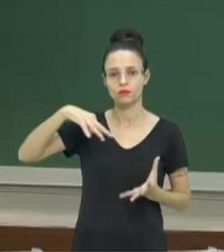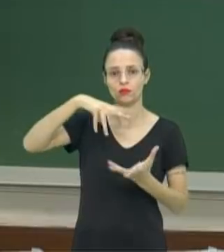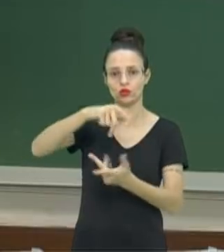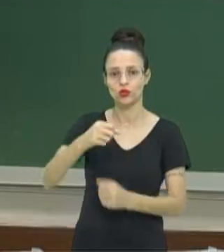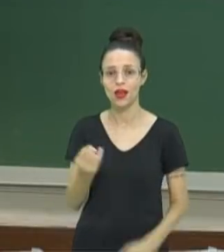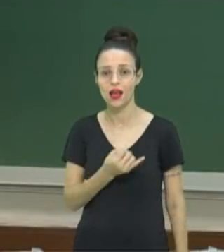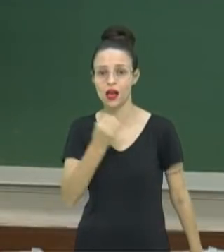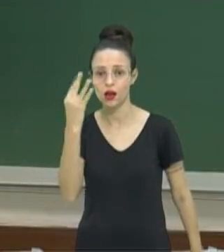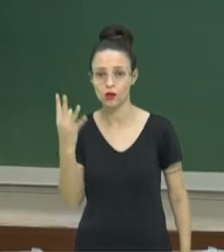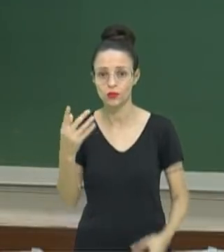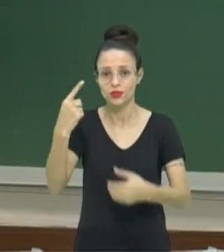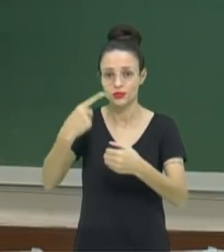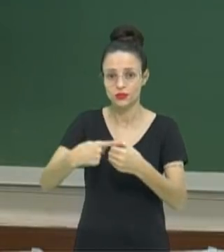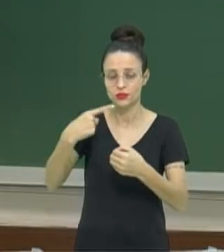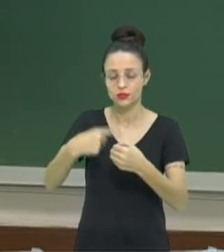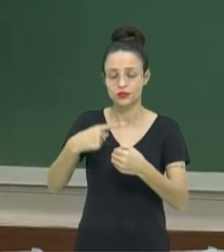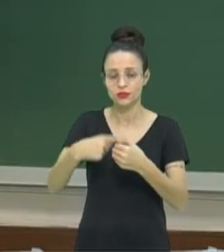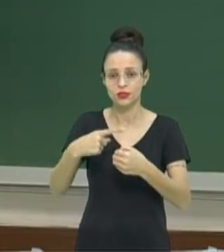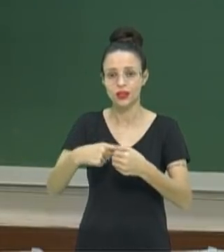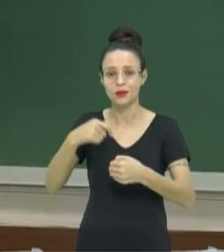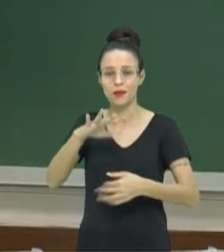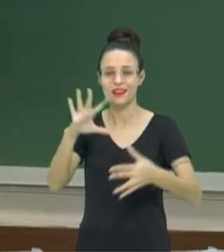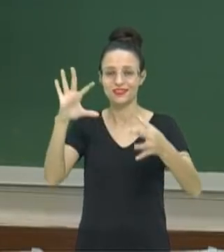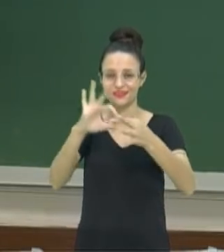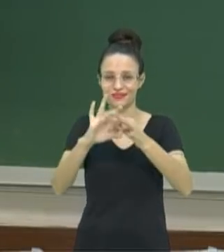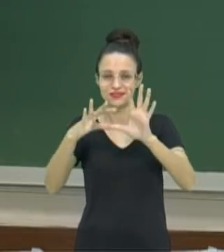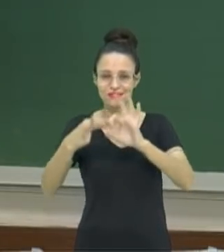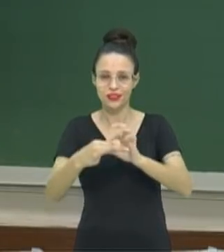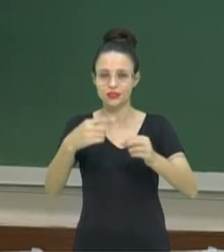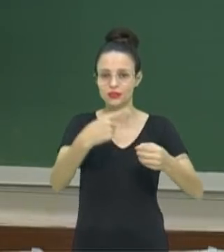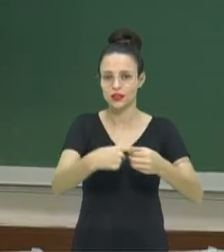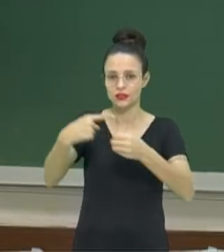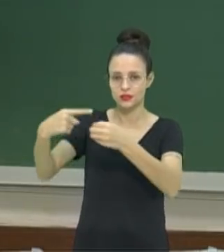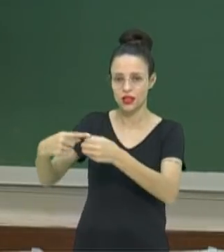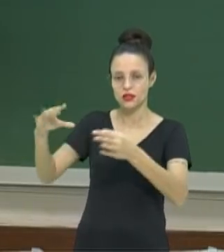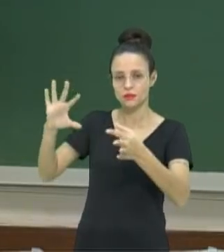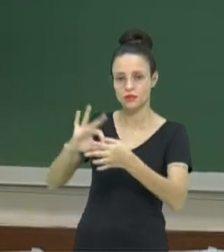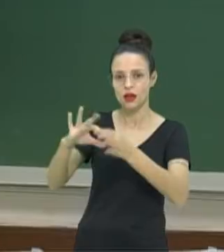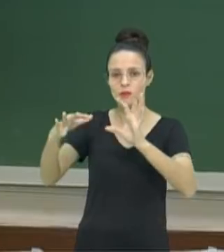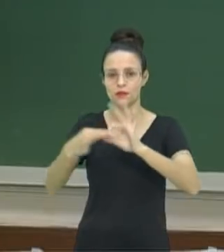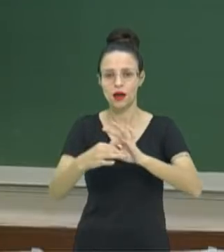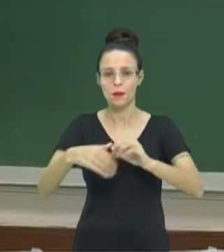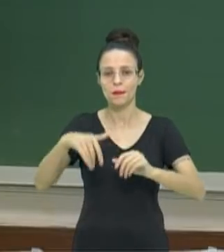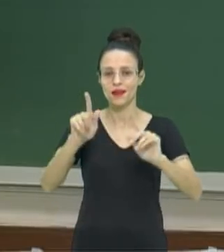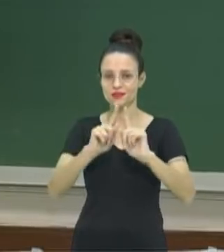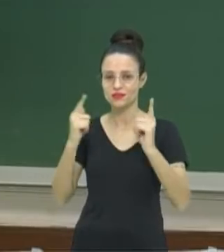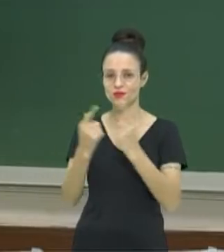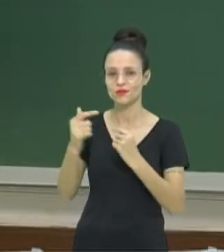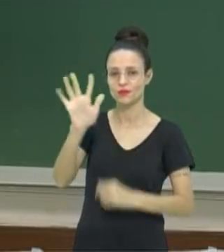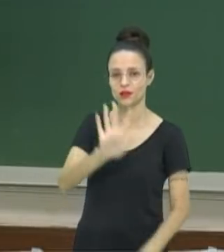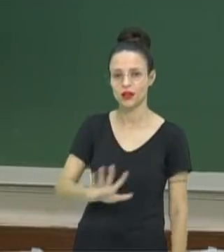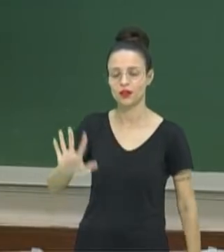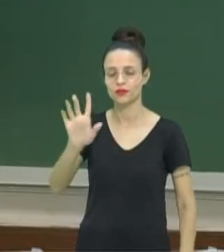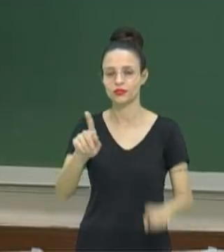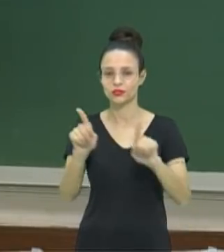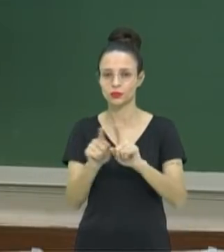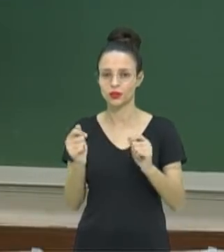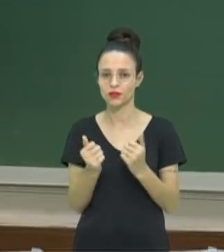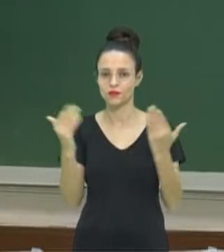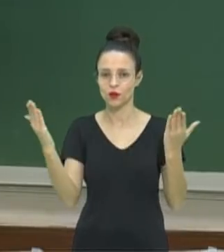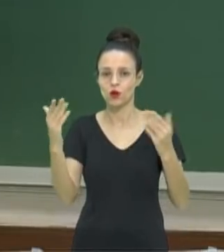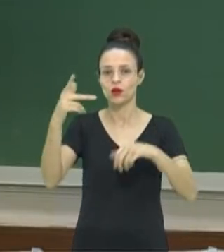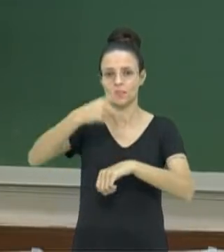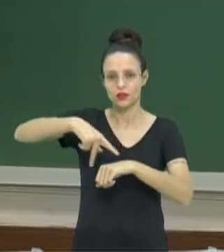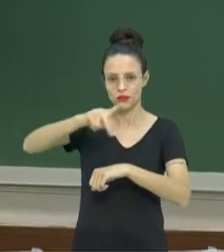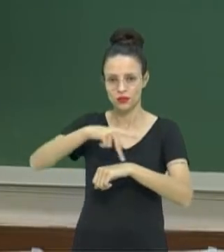Algumas cidades estão mais interligadas ou interligadas com mais espaços geográficos dentro e fora de um